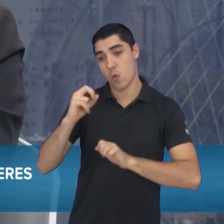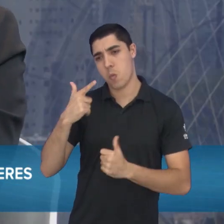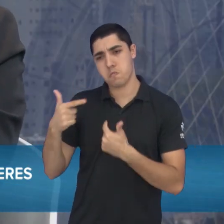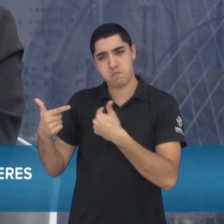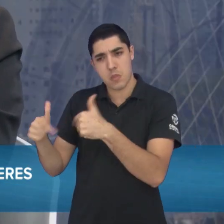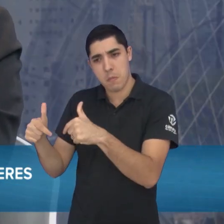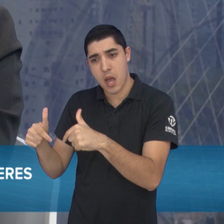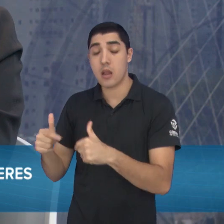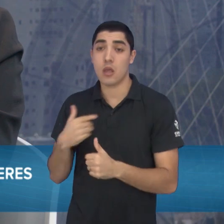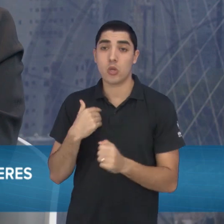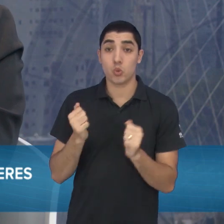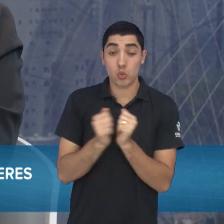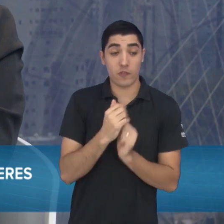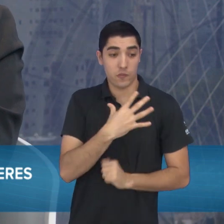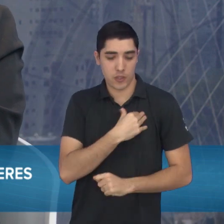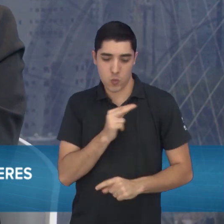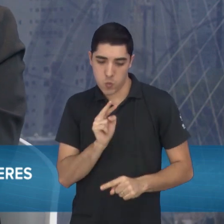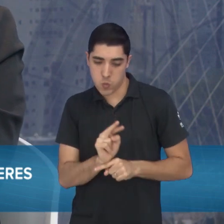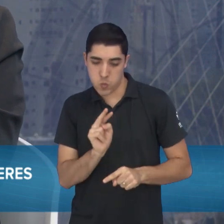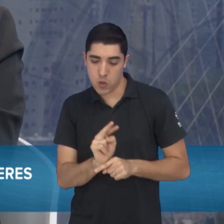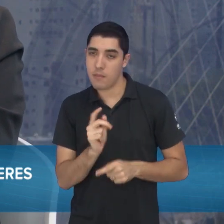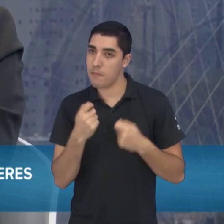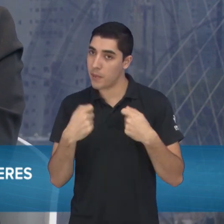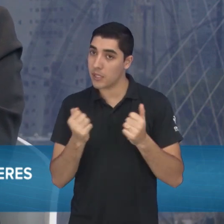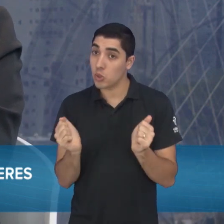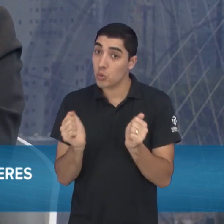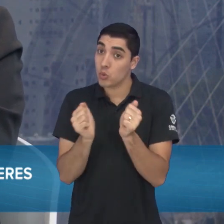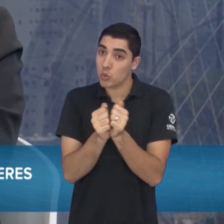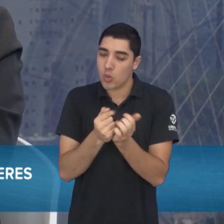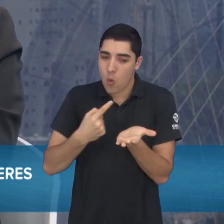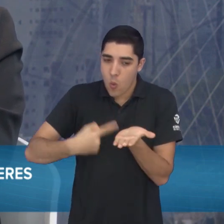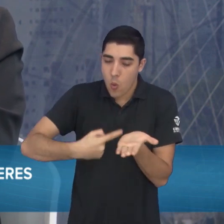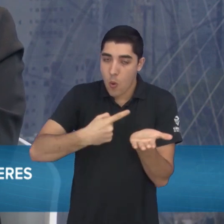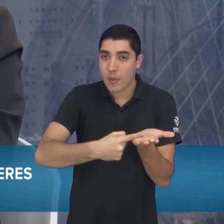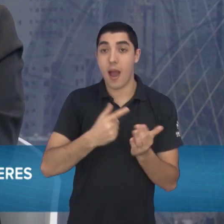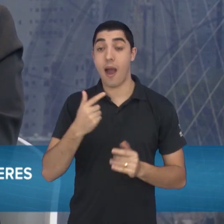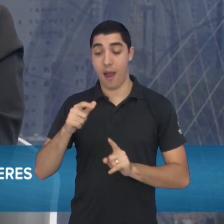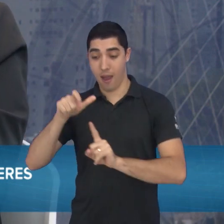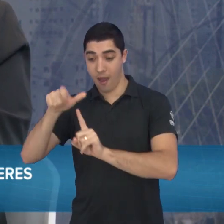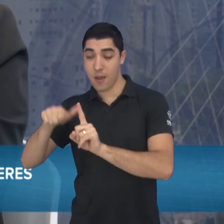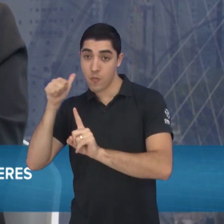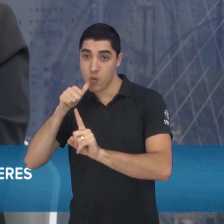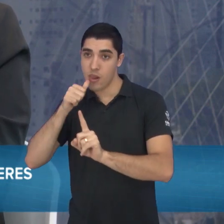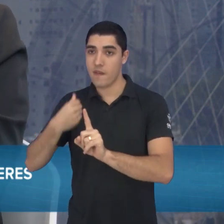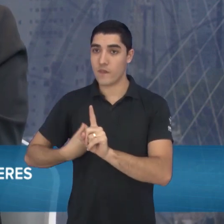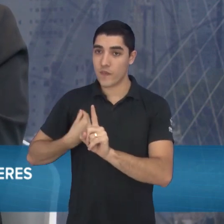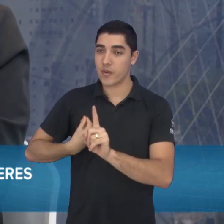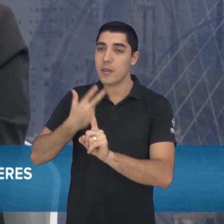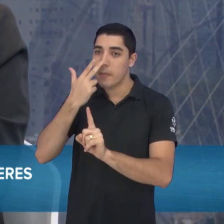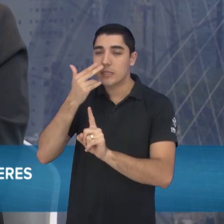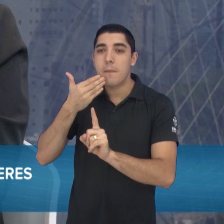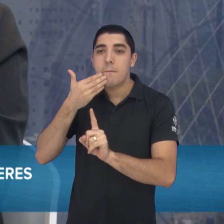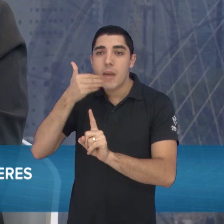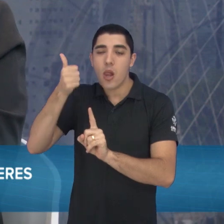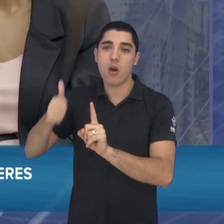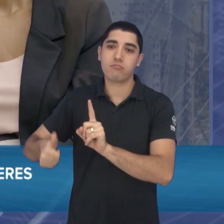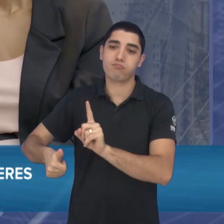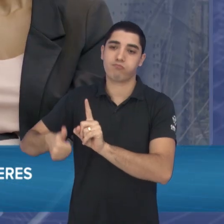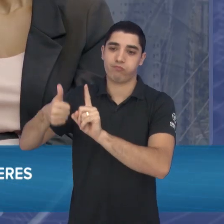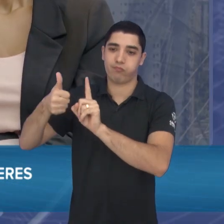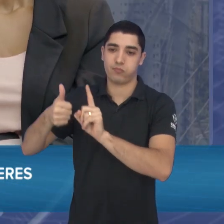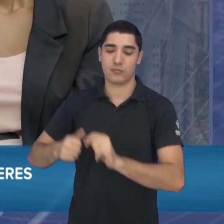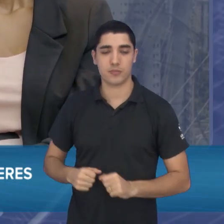com a criação dos filhos, né? Eu acho que isso é que vai tornando a vida da mulher um pouco mais viável, mais fácil. Sim.